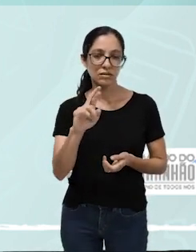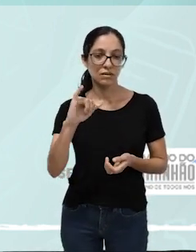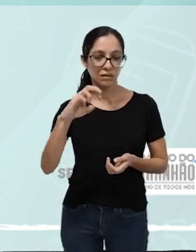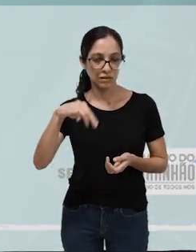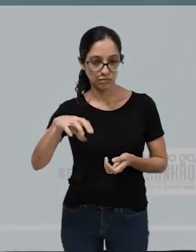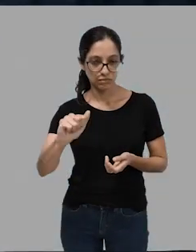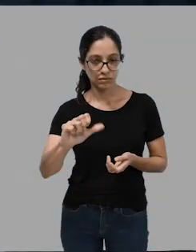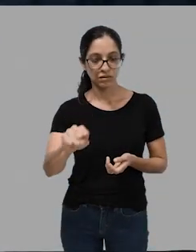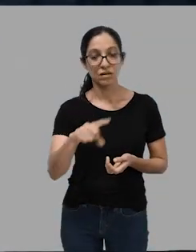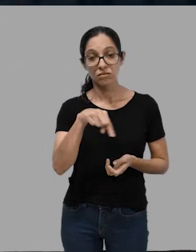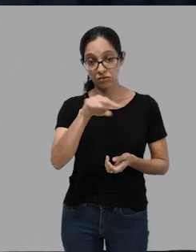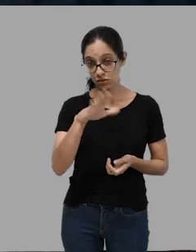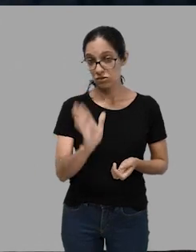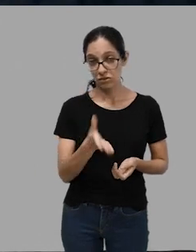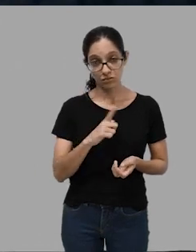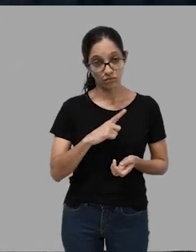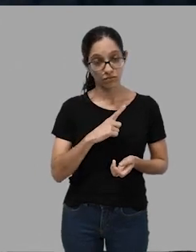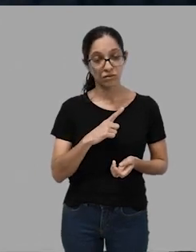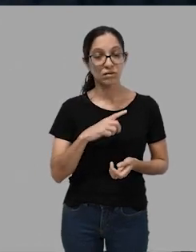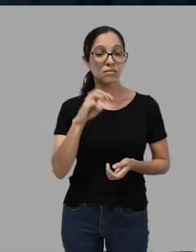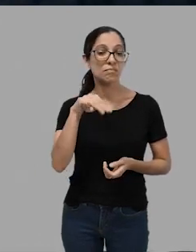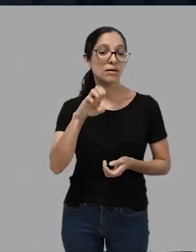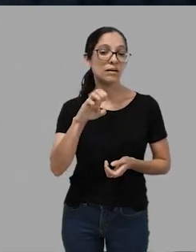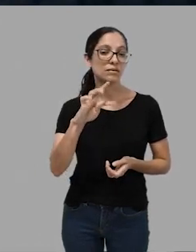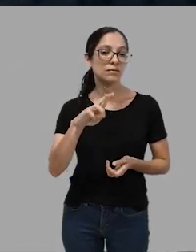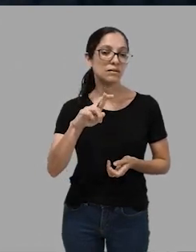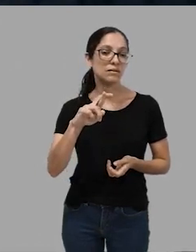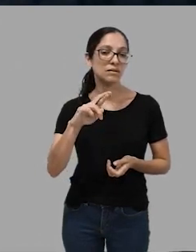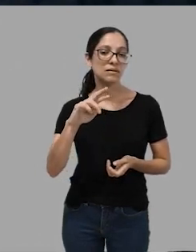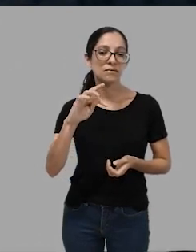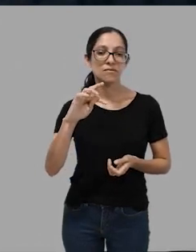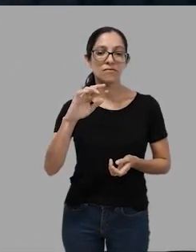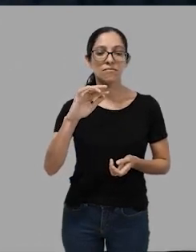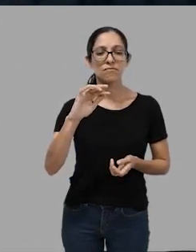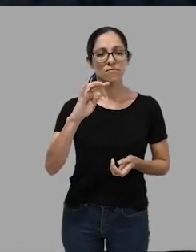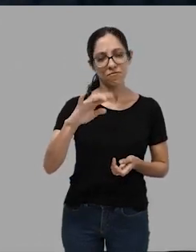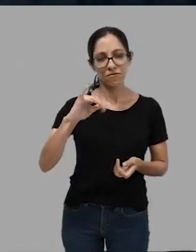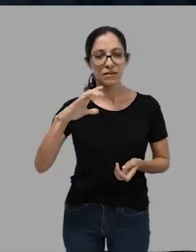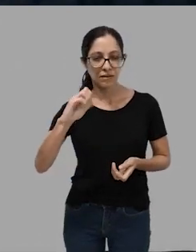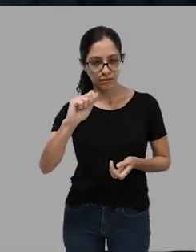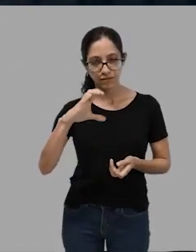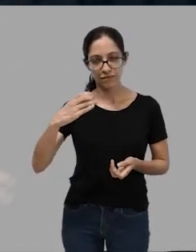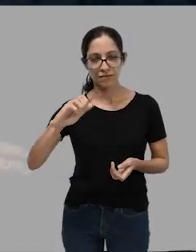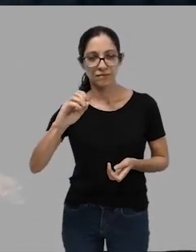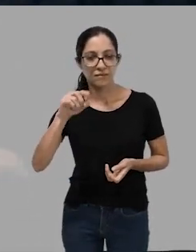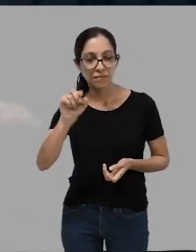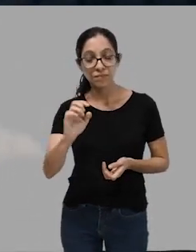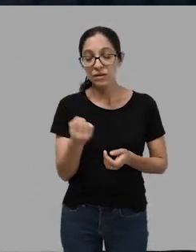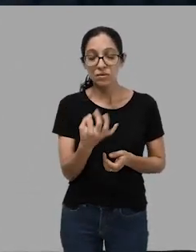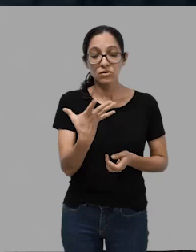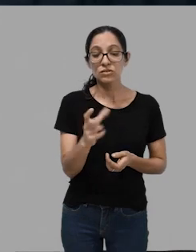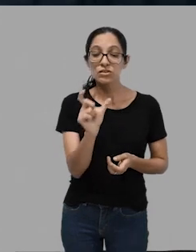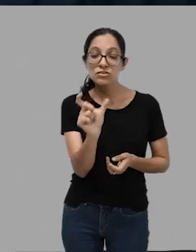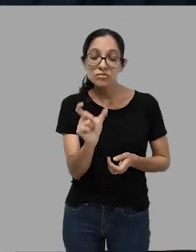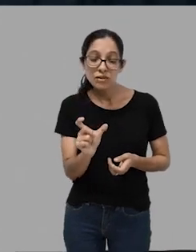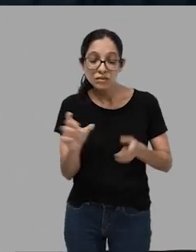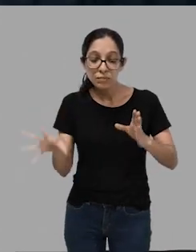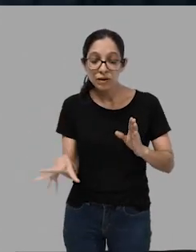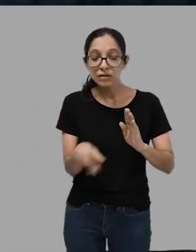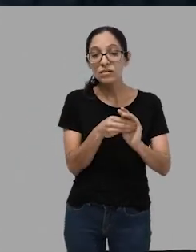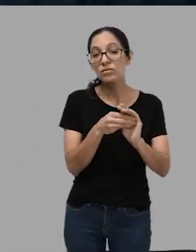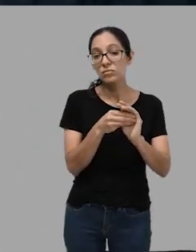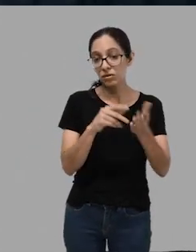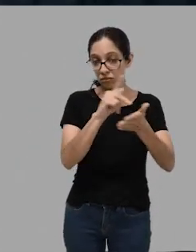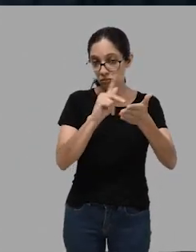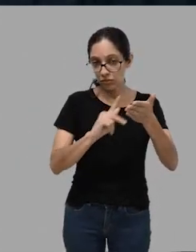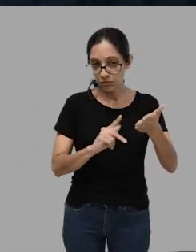metrificação que que é isso é a quantidade de número de sílabas dentro de um verso para compor um poema na Idade